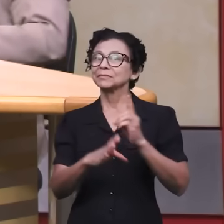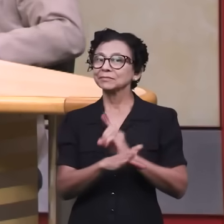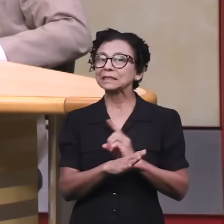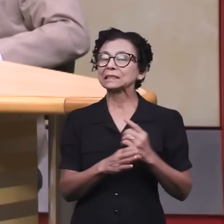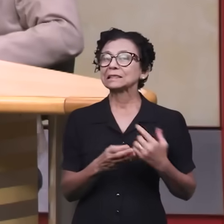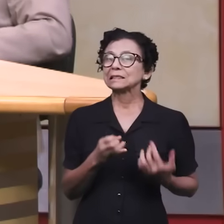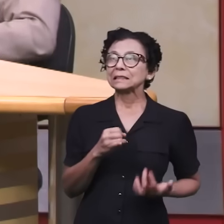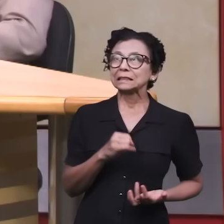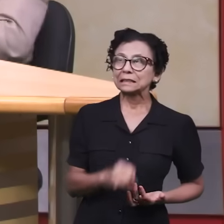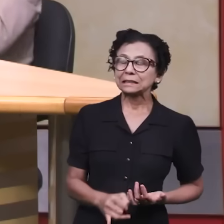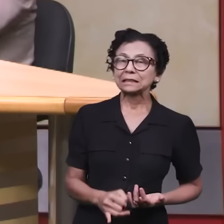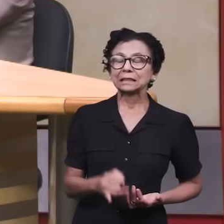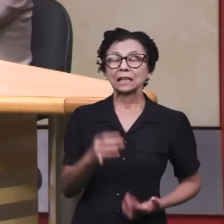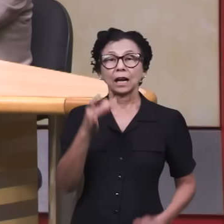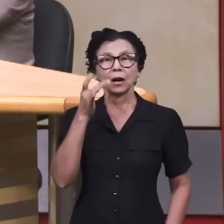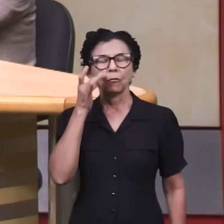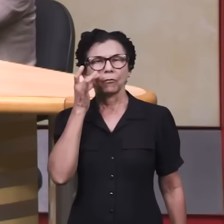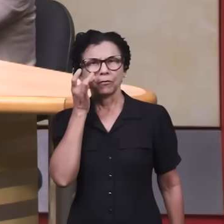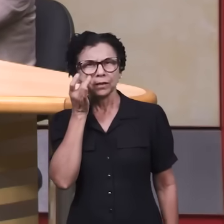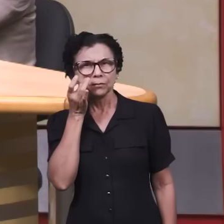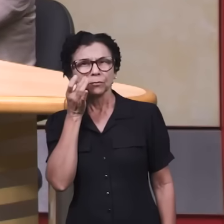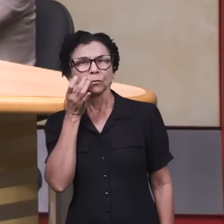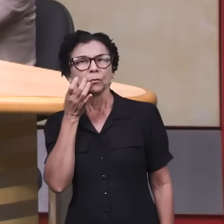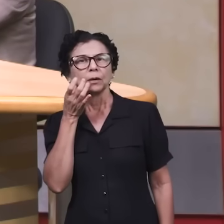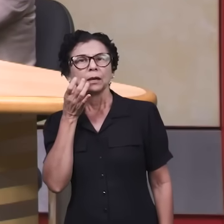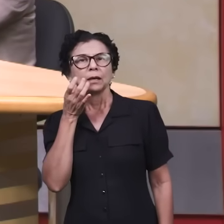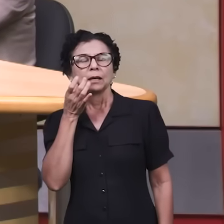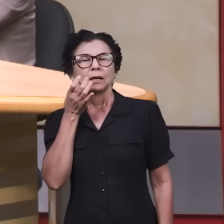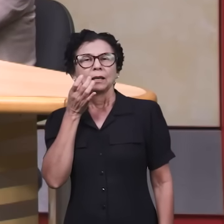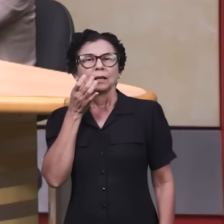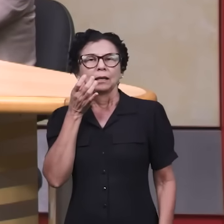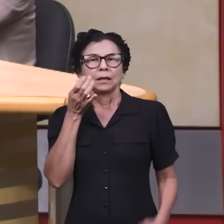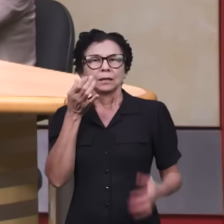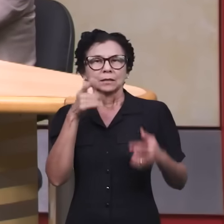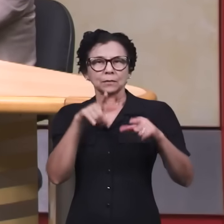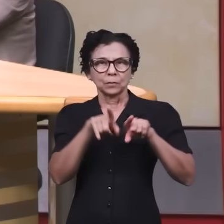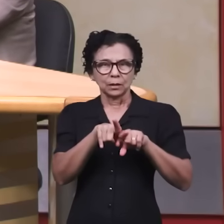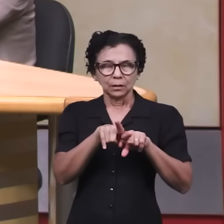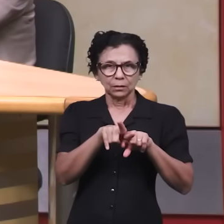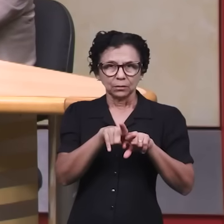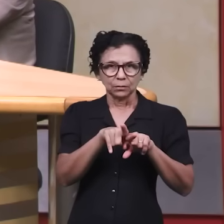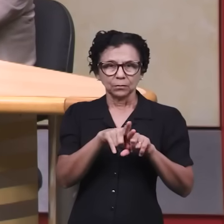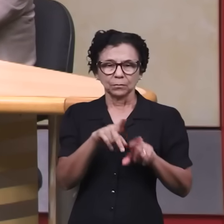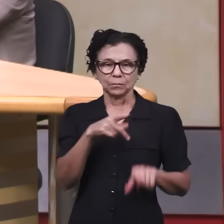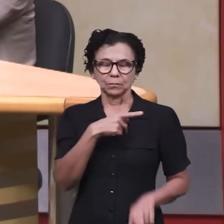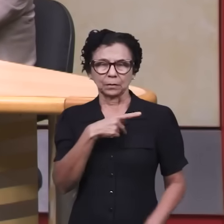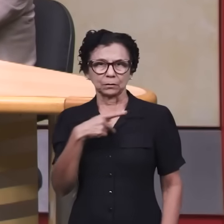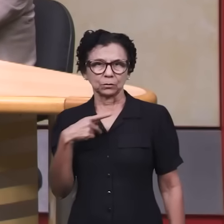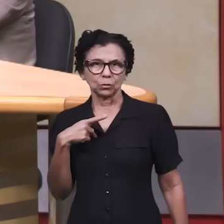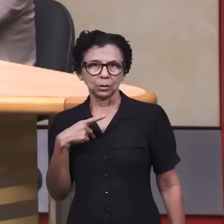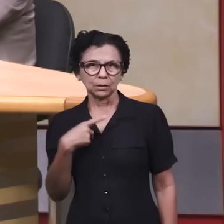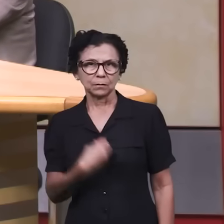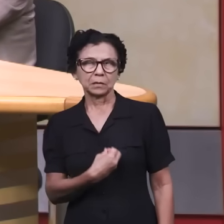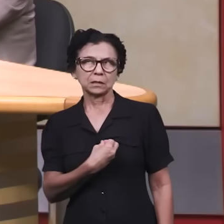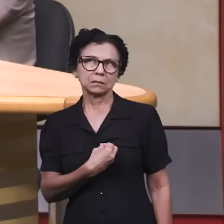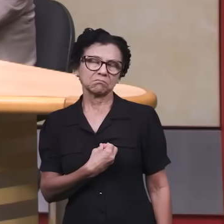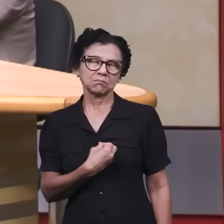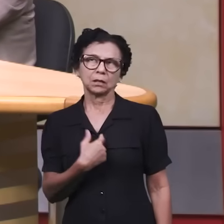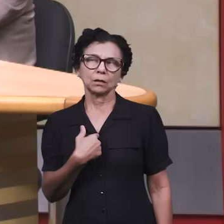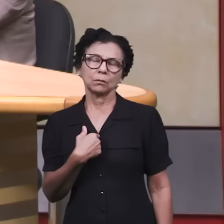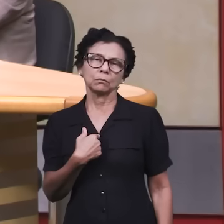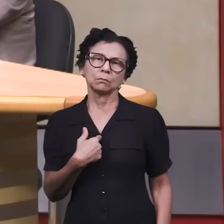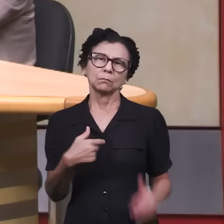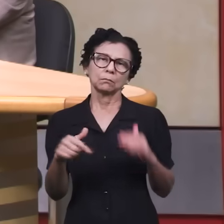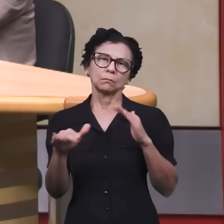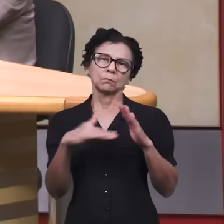inteiro. Porque se é ao vivo, se é no momento da transmissão, você tem a participação de pastores, eu recebo por